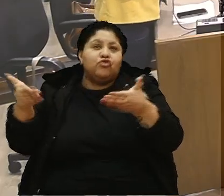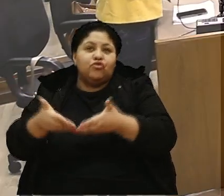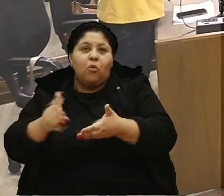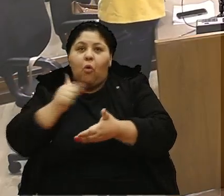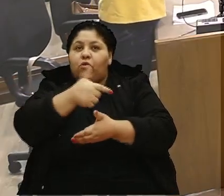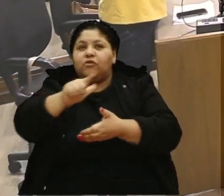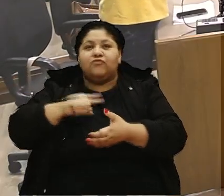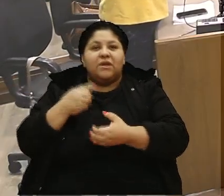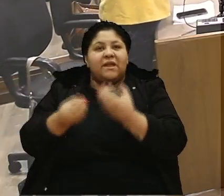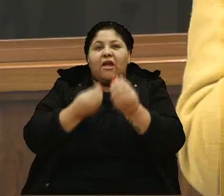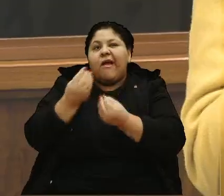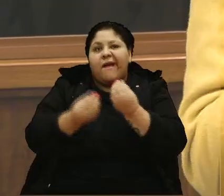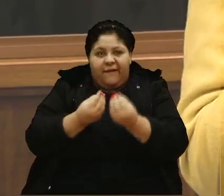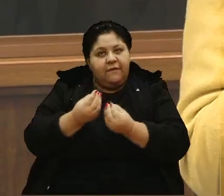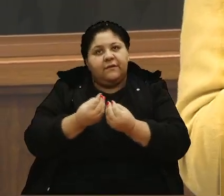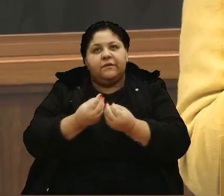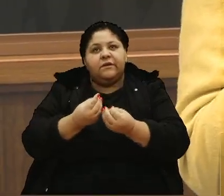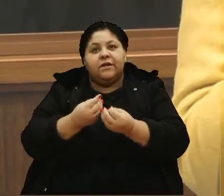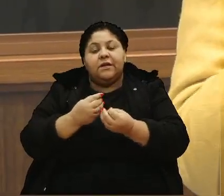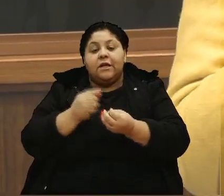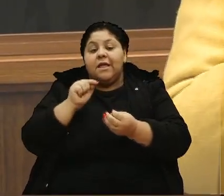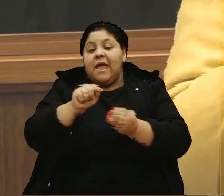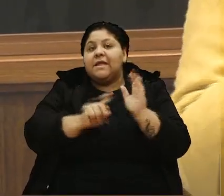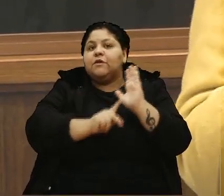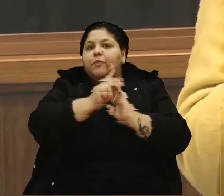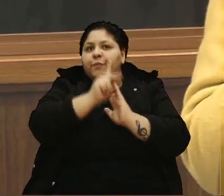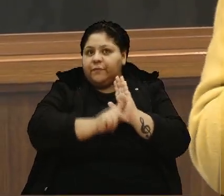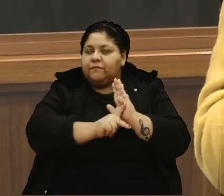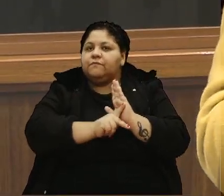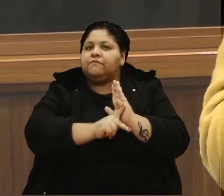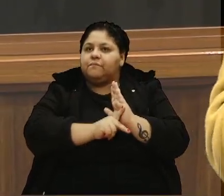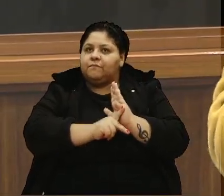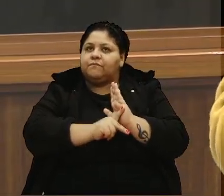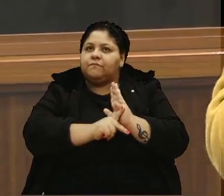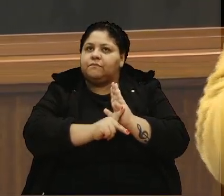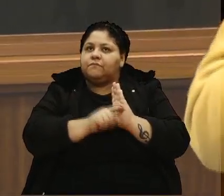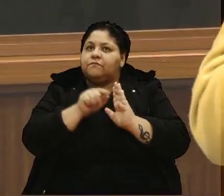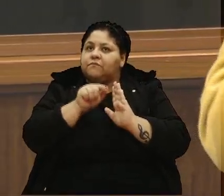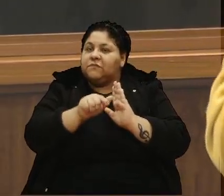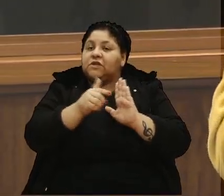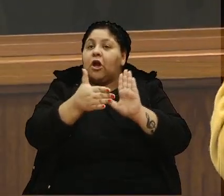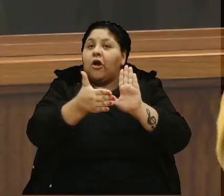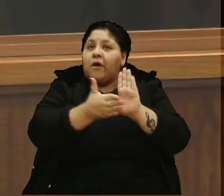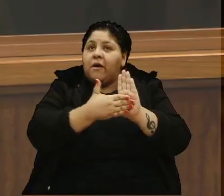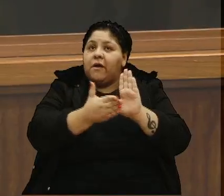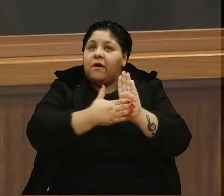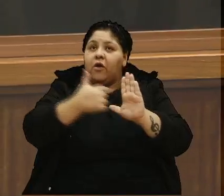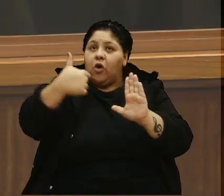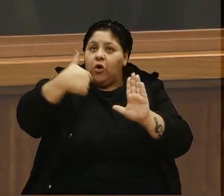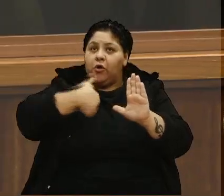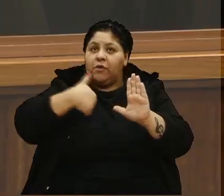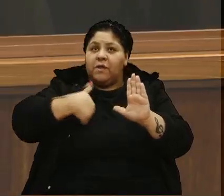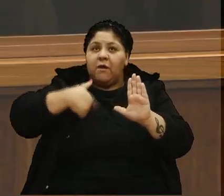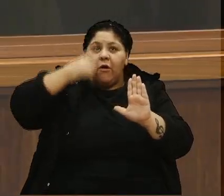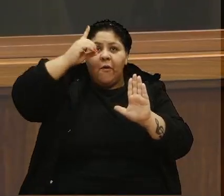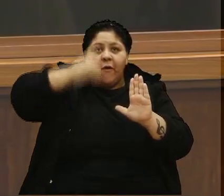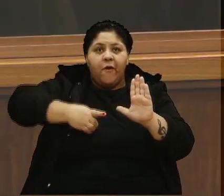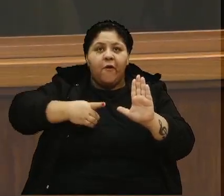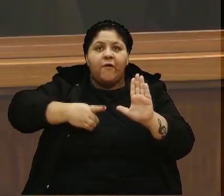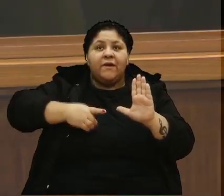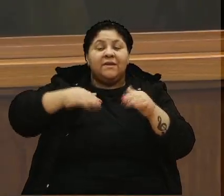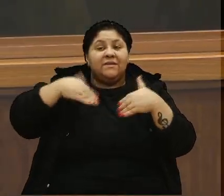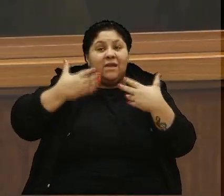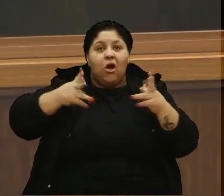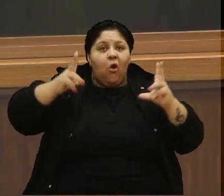condição. Esse projeto foi proposta da minha candidata, então o